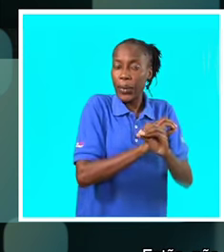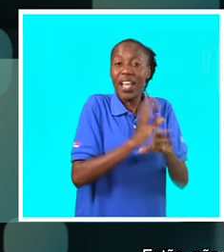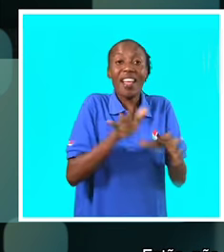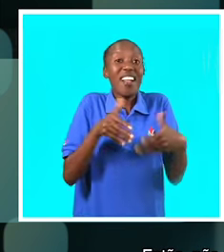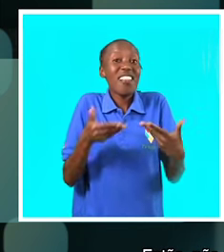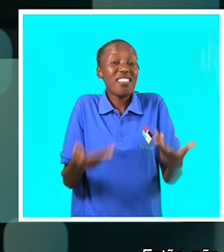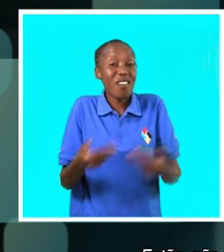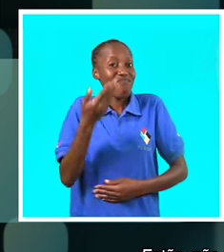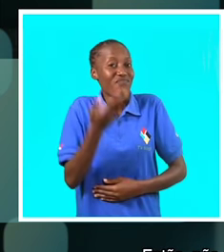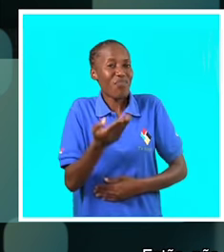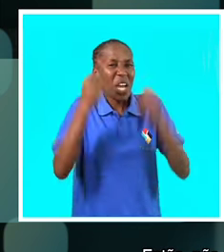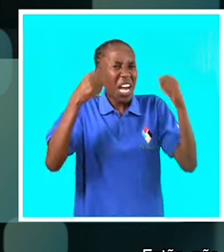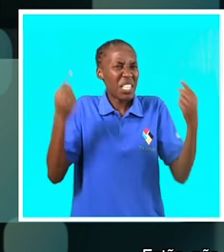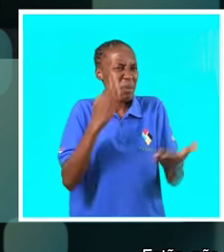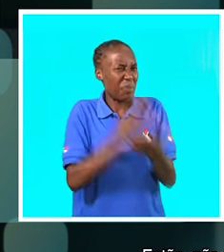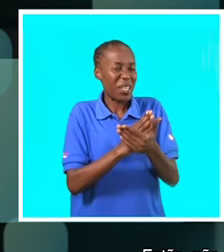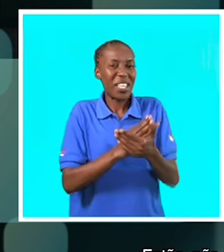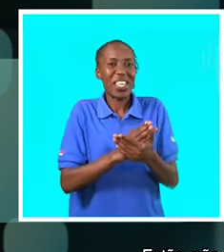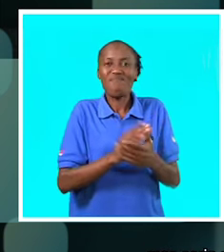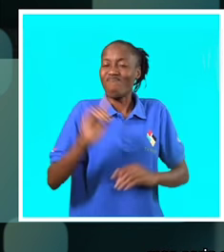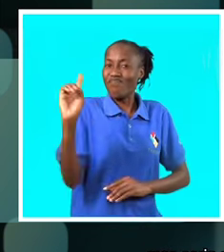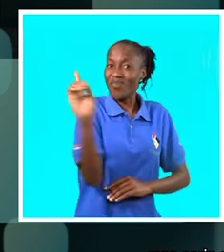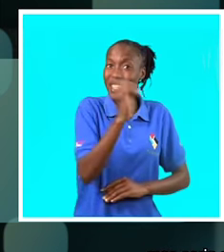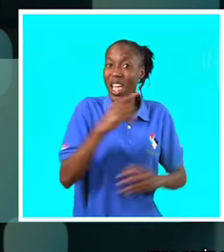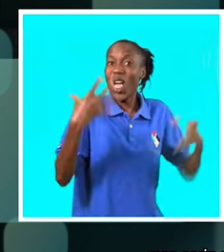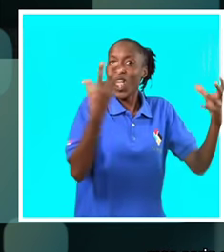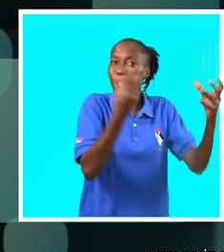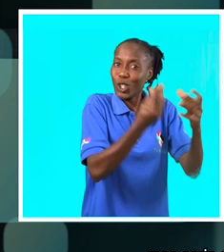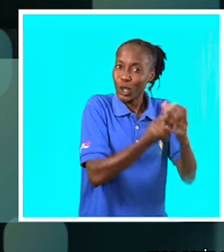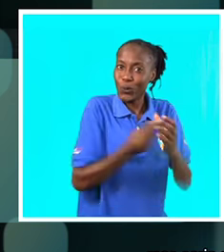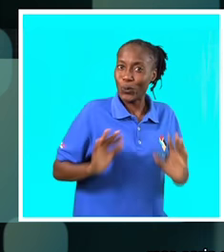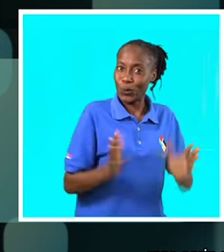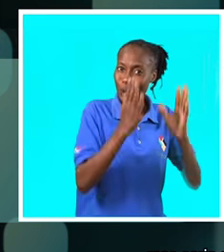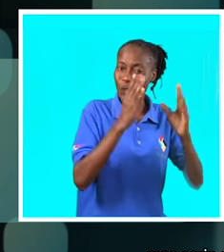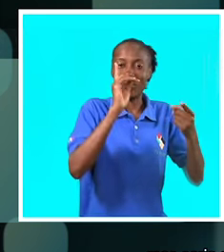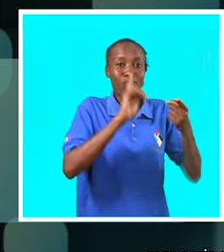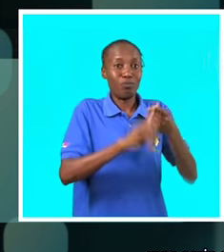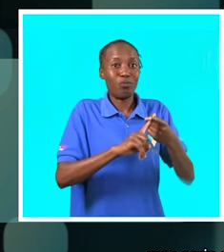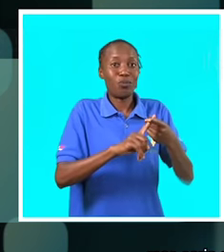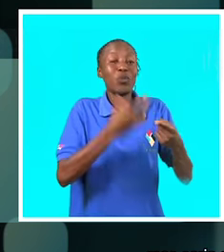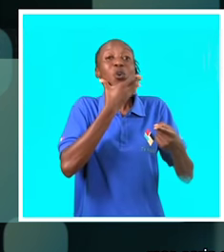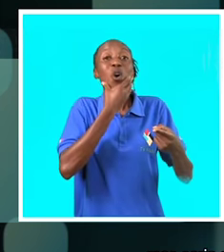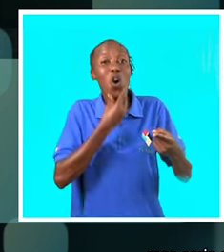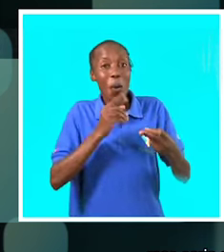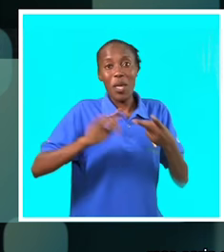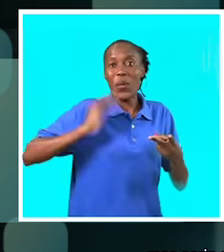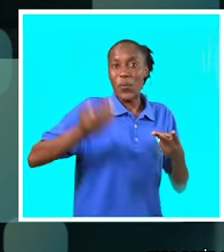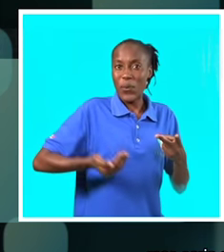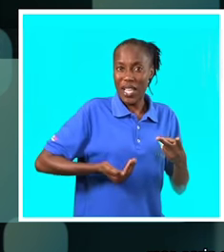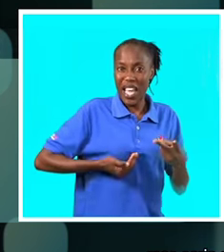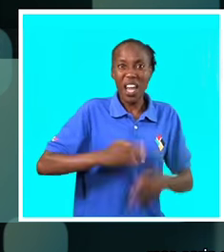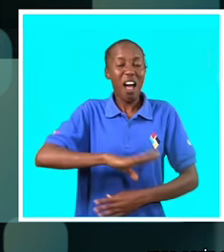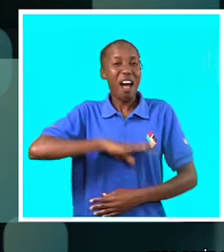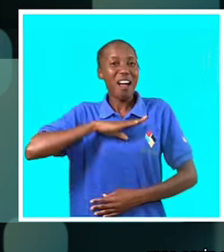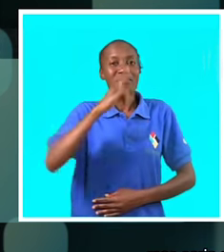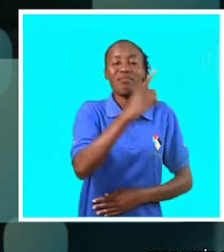Não seriam propriamente casamentos, mas seriam uniões entre homem e mulher